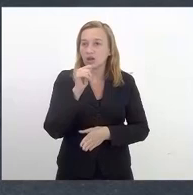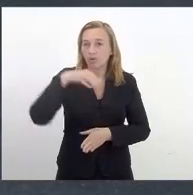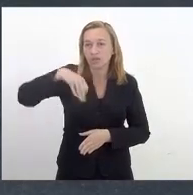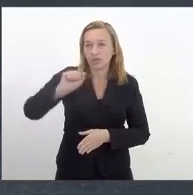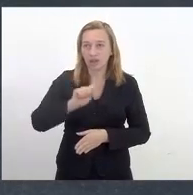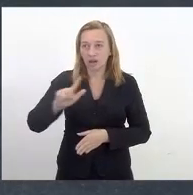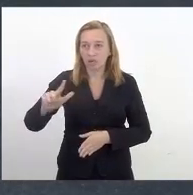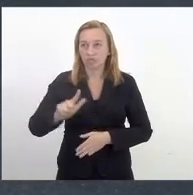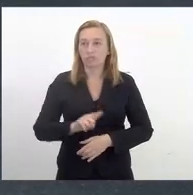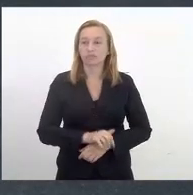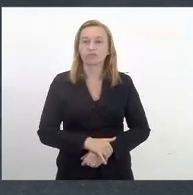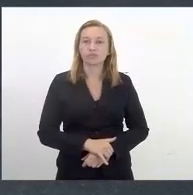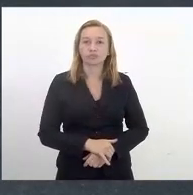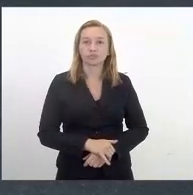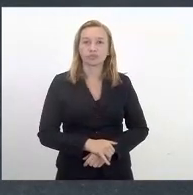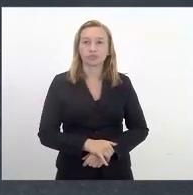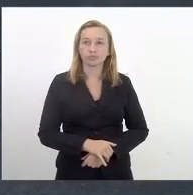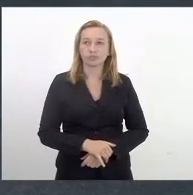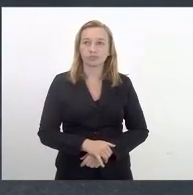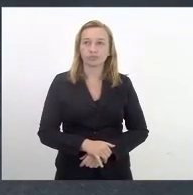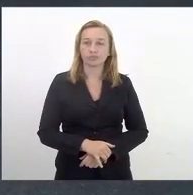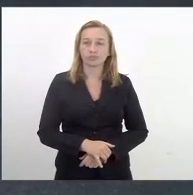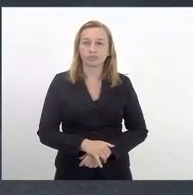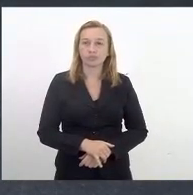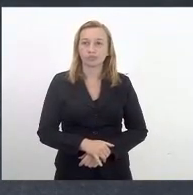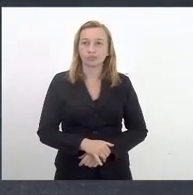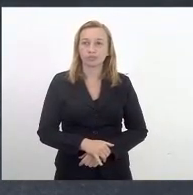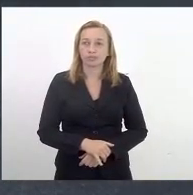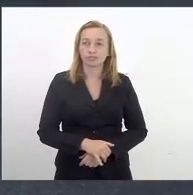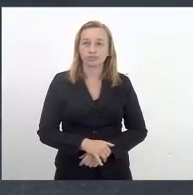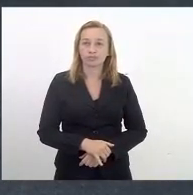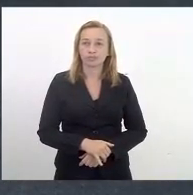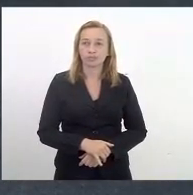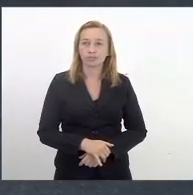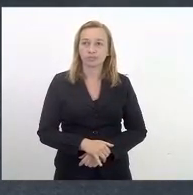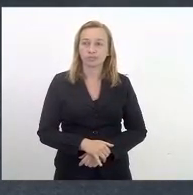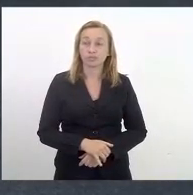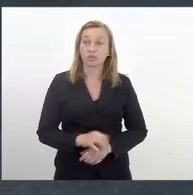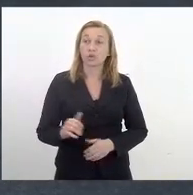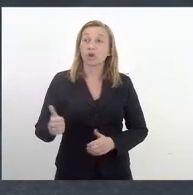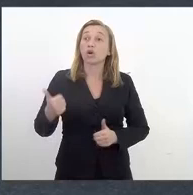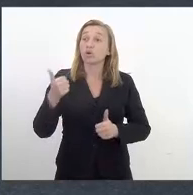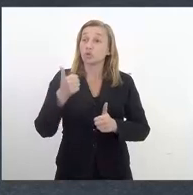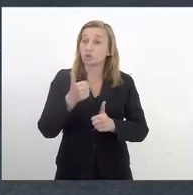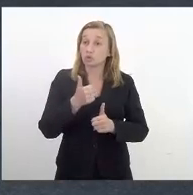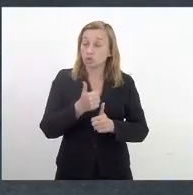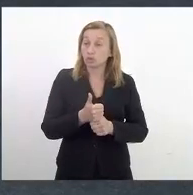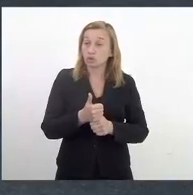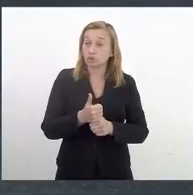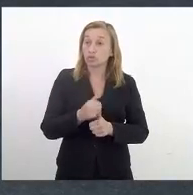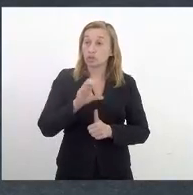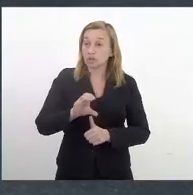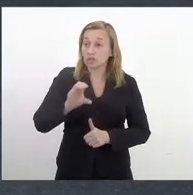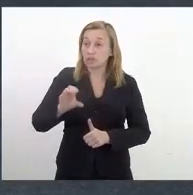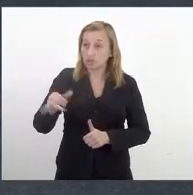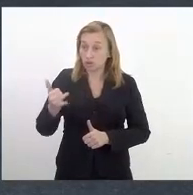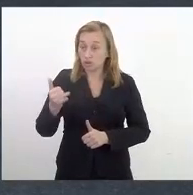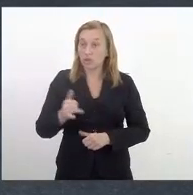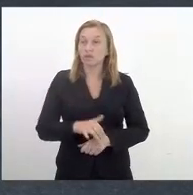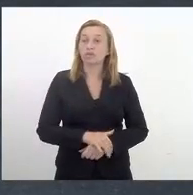bom e nós e mesmo no substitutivo da J